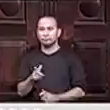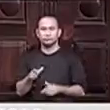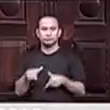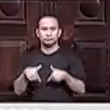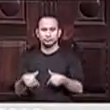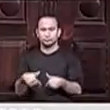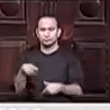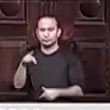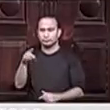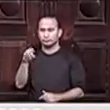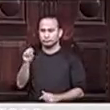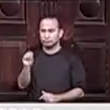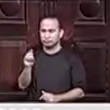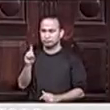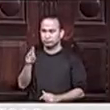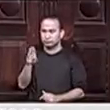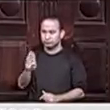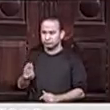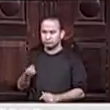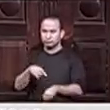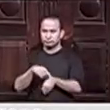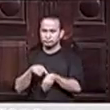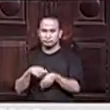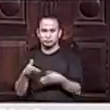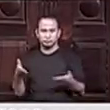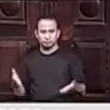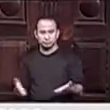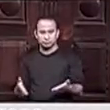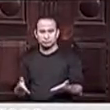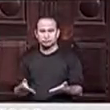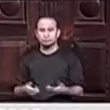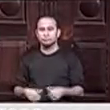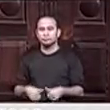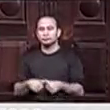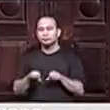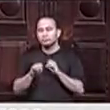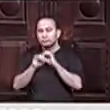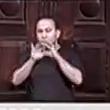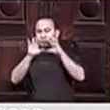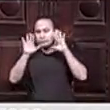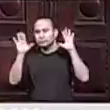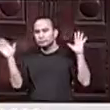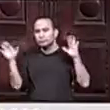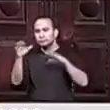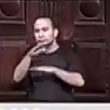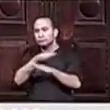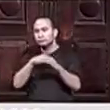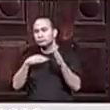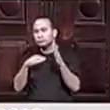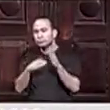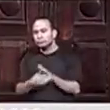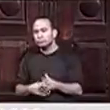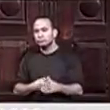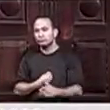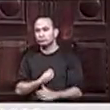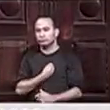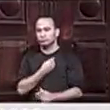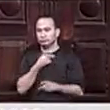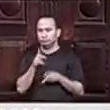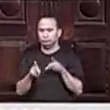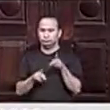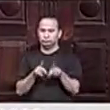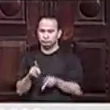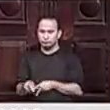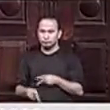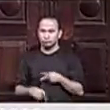do PSDB no momento atual da vida brasileira. Está mais do que claro para todos os cidadãos de bom senso e